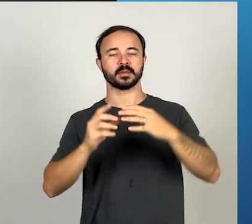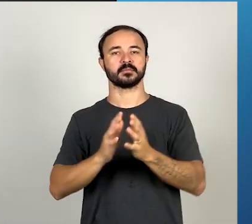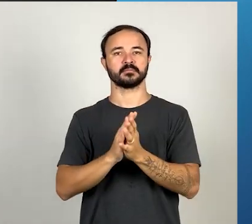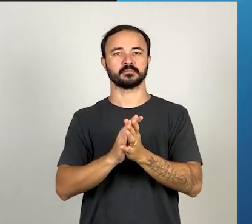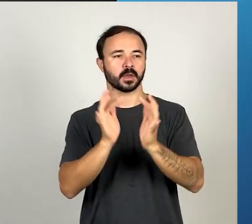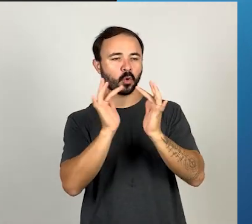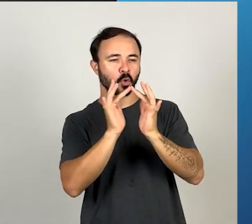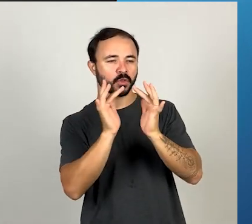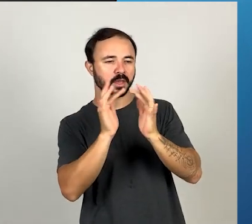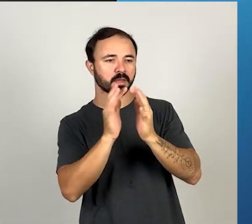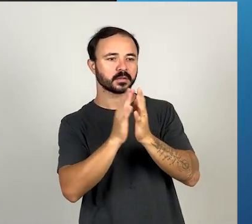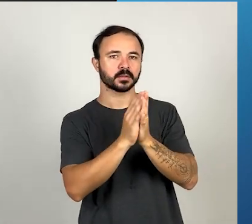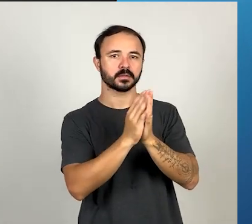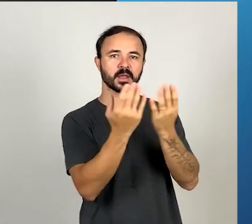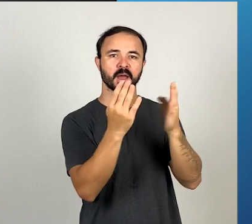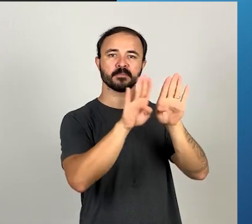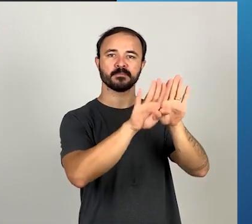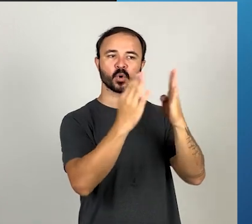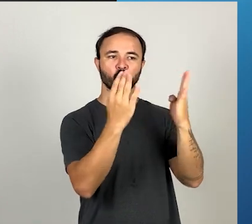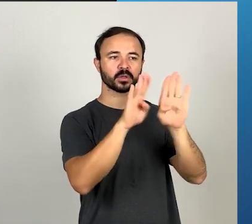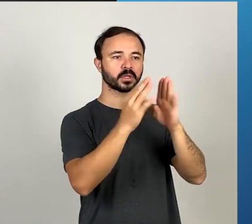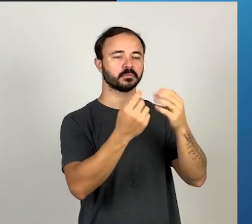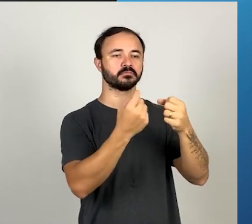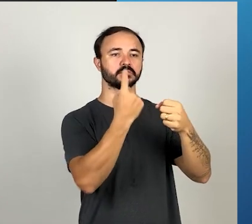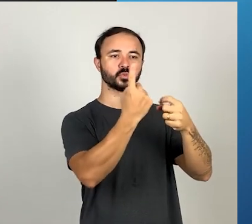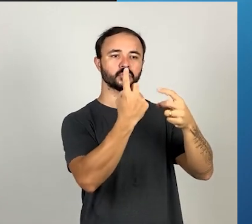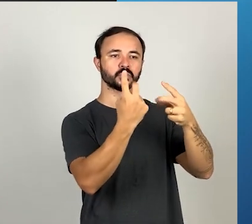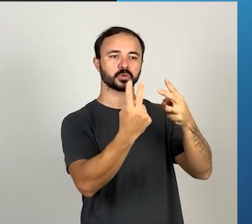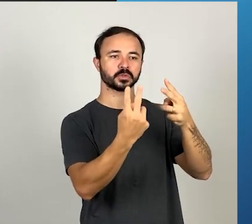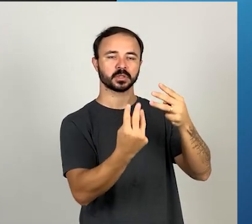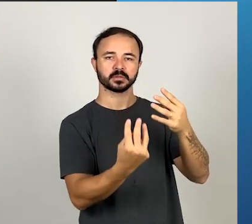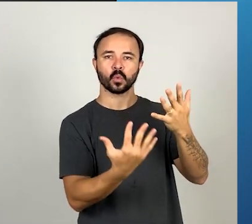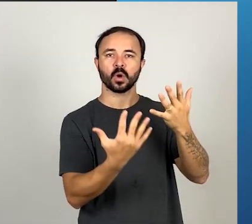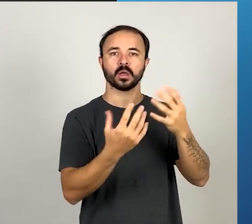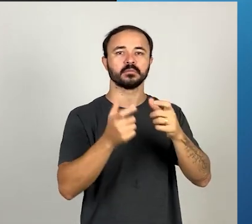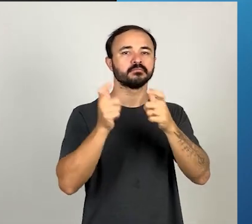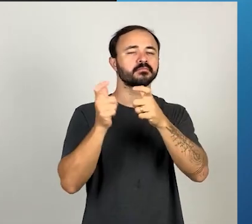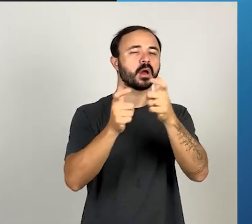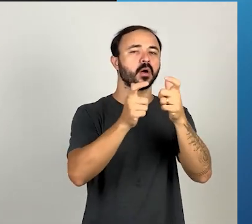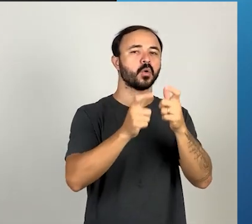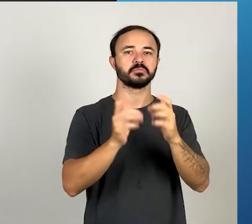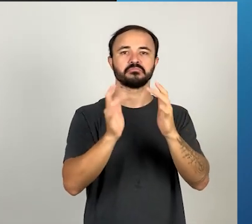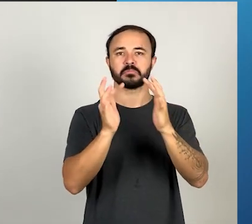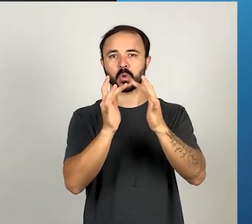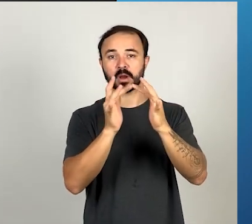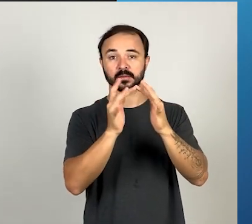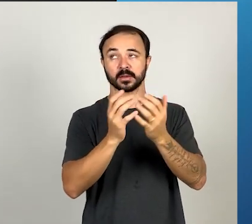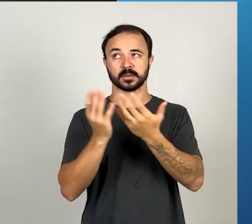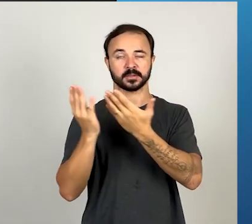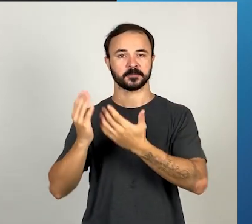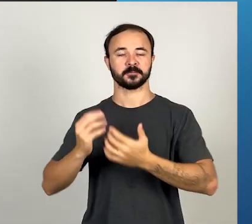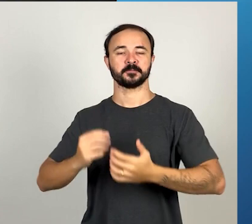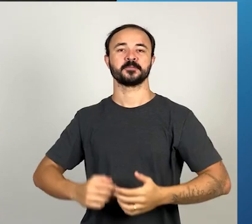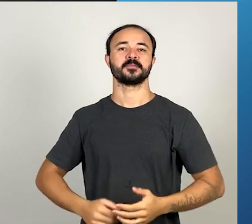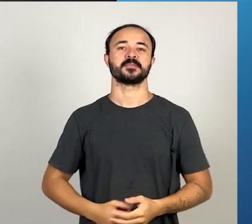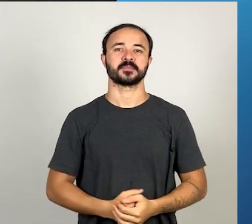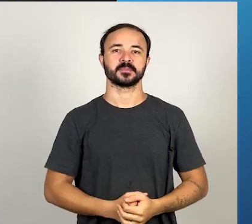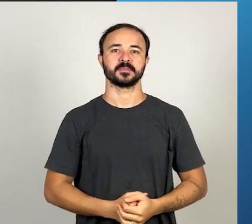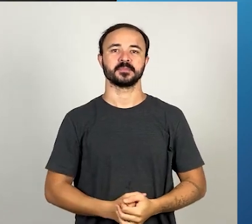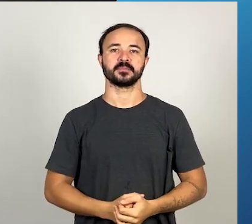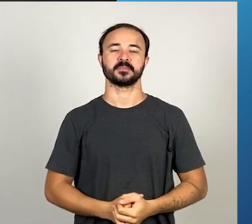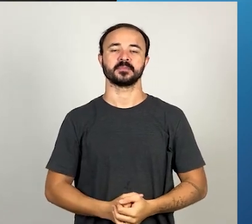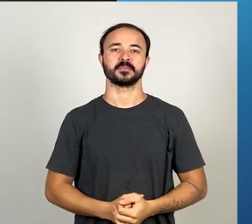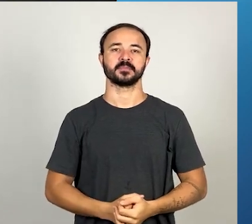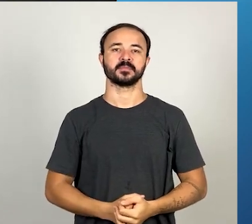está na porta 2, output, que quer dizer a saída de energia. No void loop,